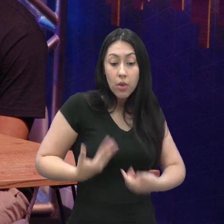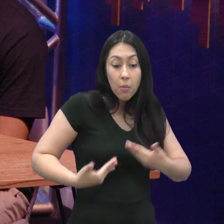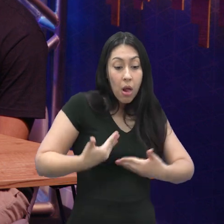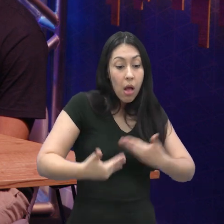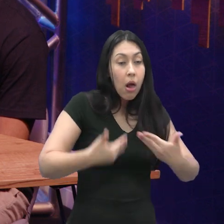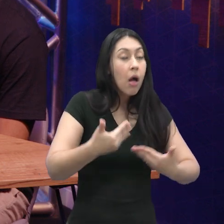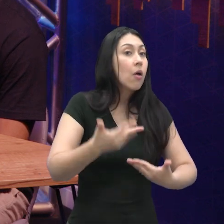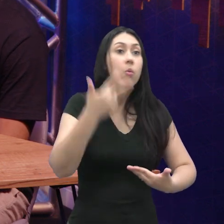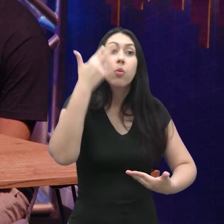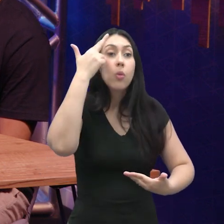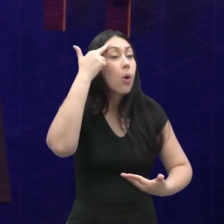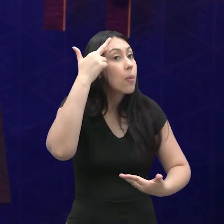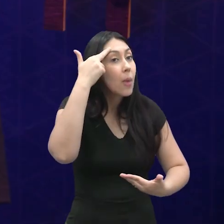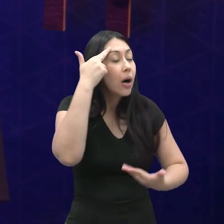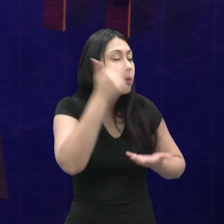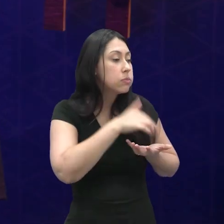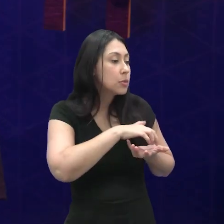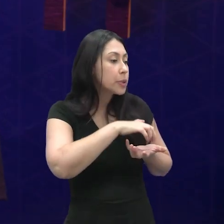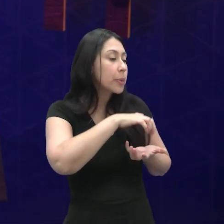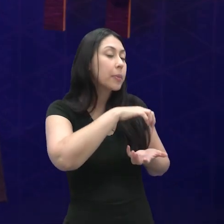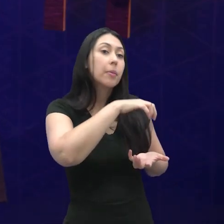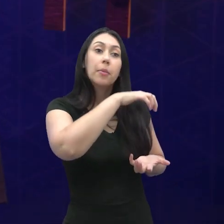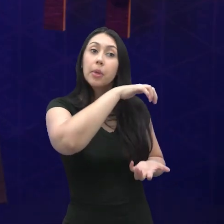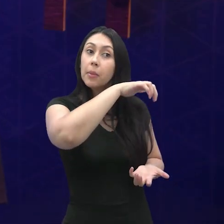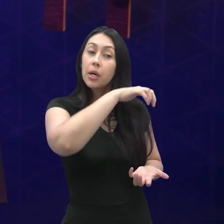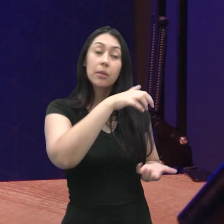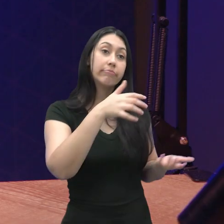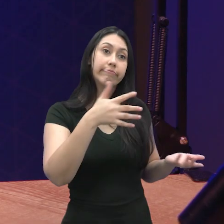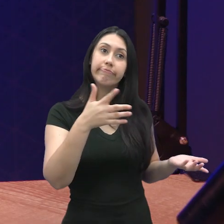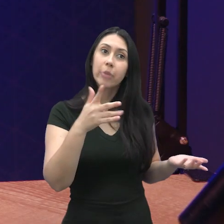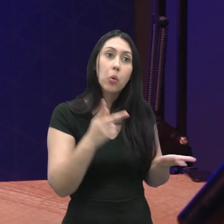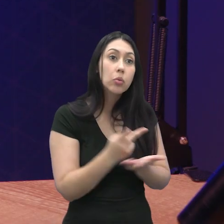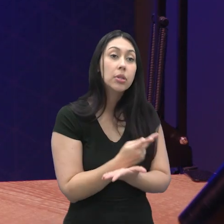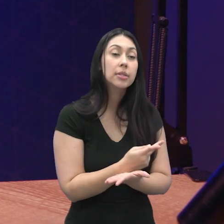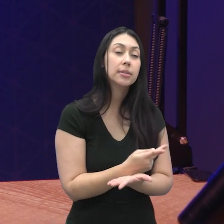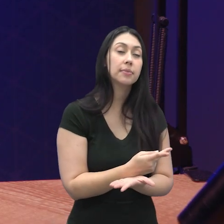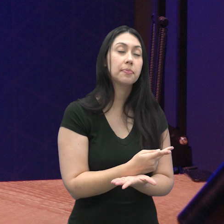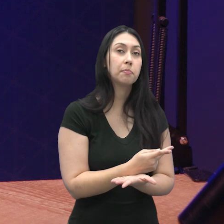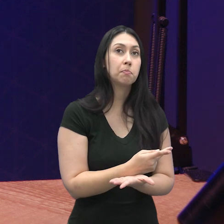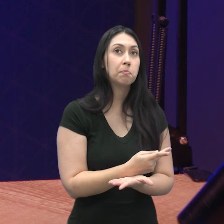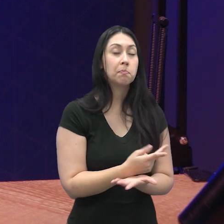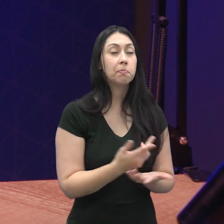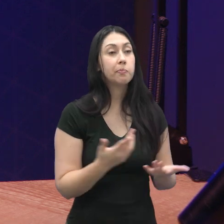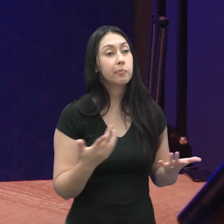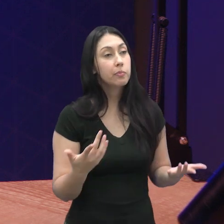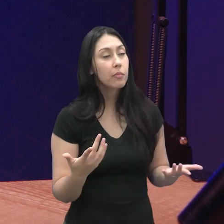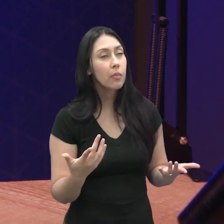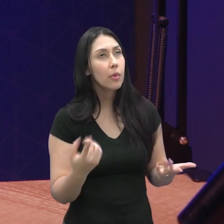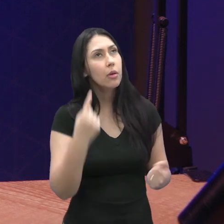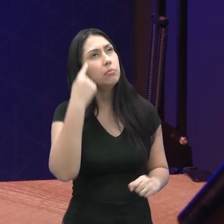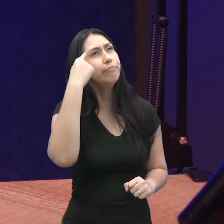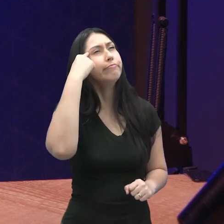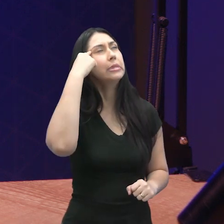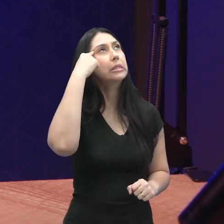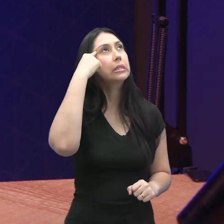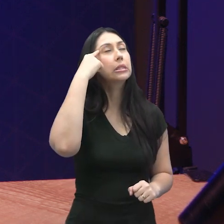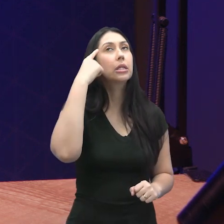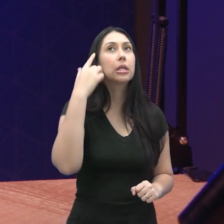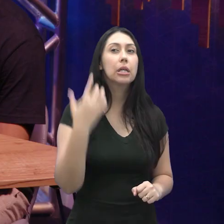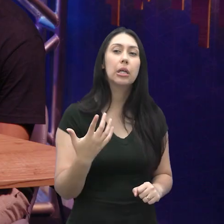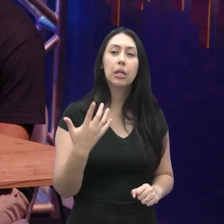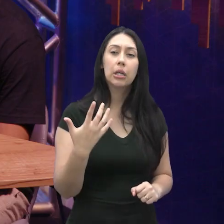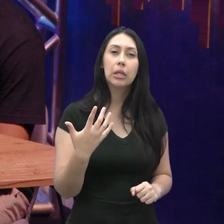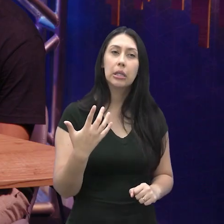a envelhecência, né, Samu, que a gente já falou sobre esse termo aqui também. Então, se a gente para pensar que